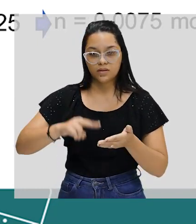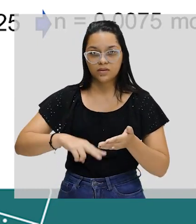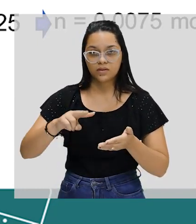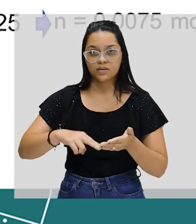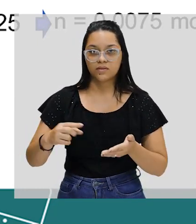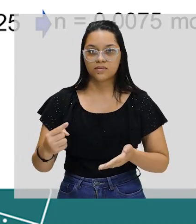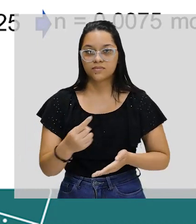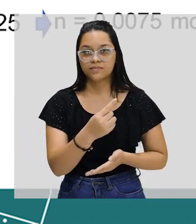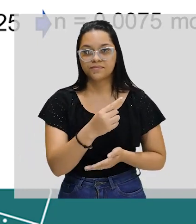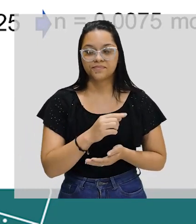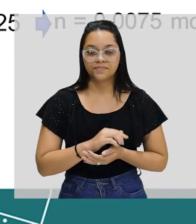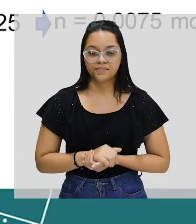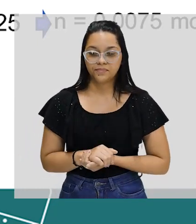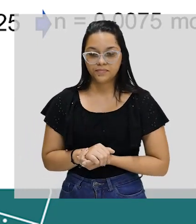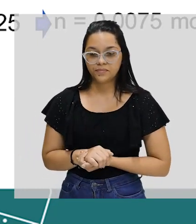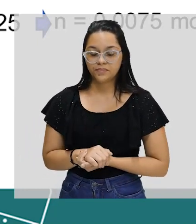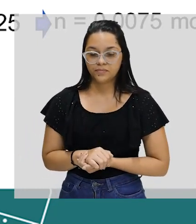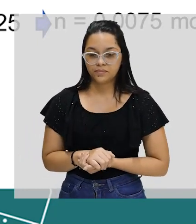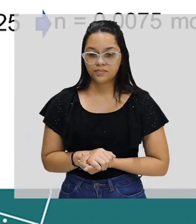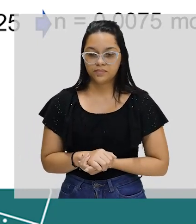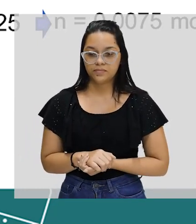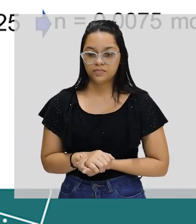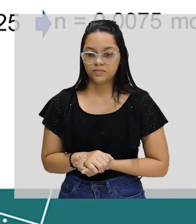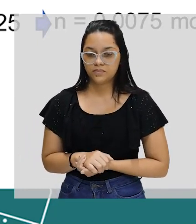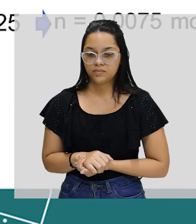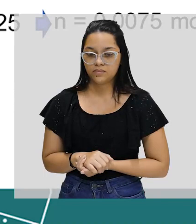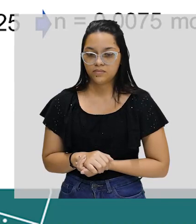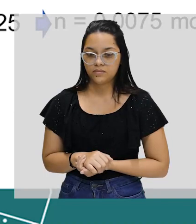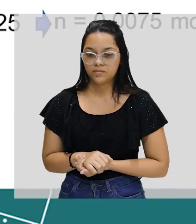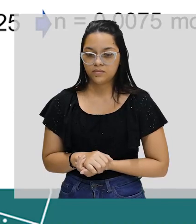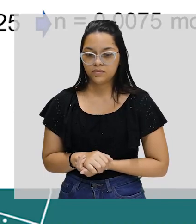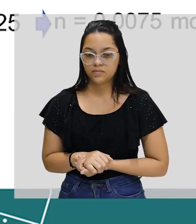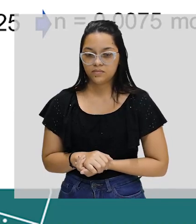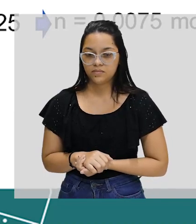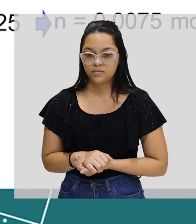de NaOH, né, o hidróxido de sódio,